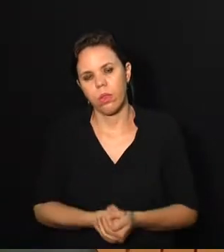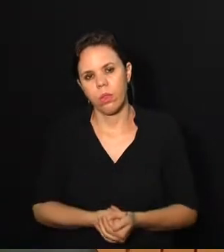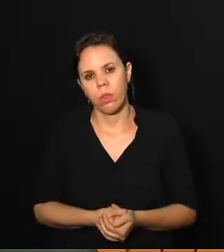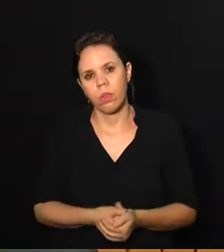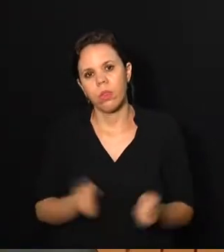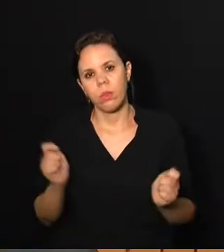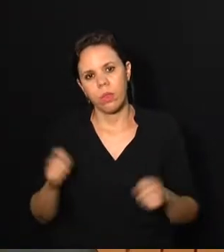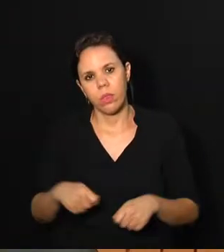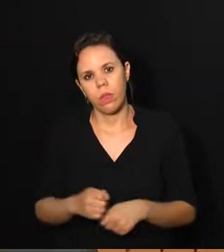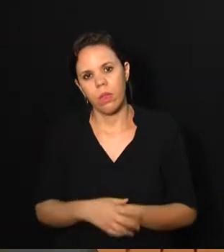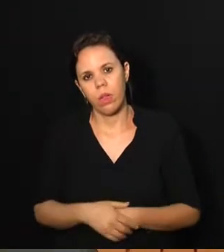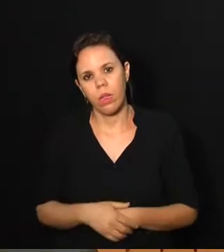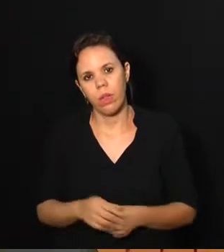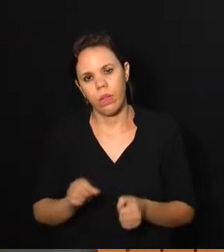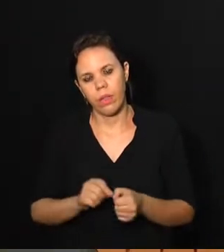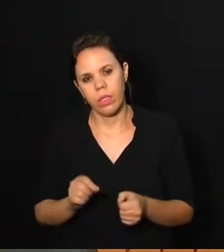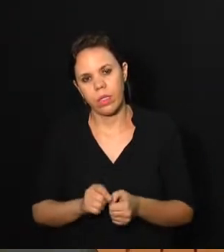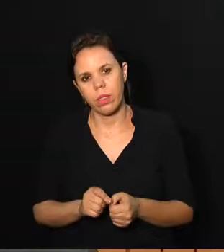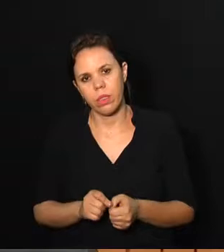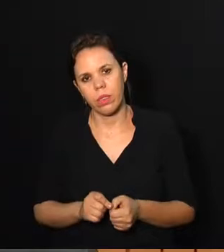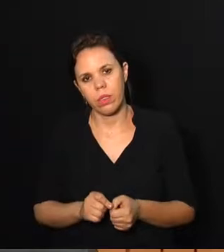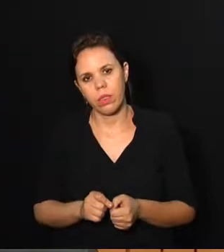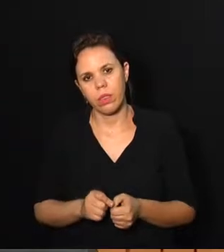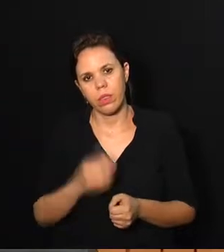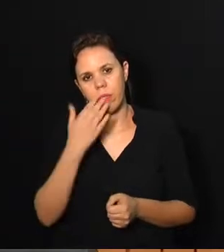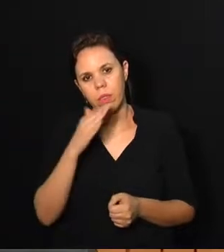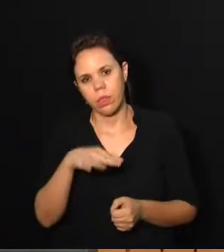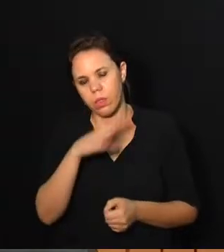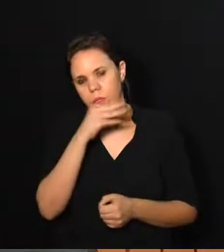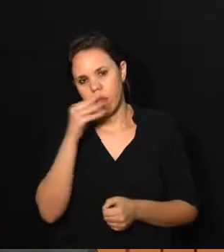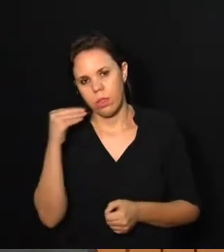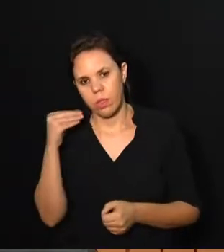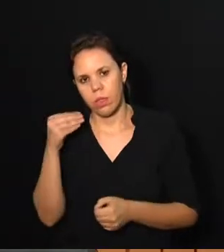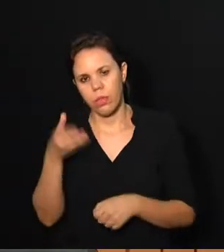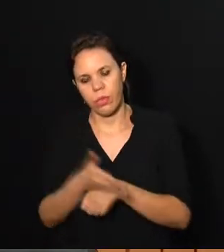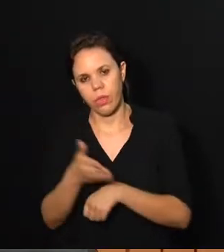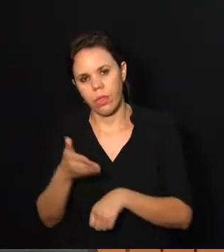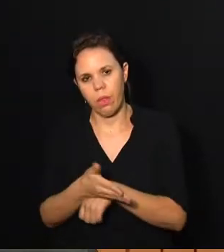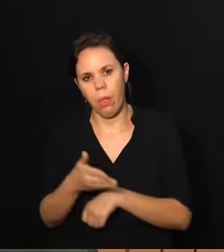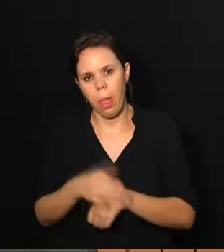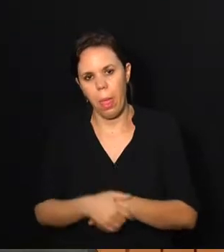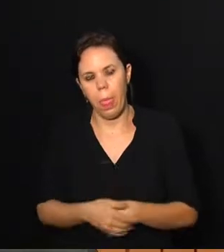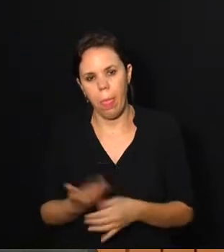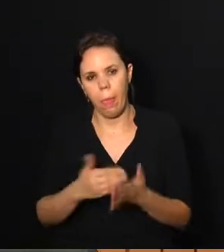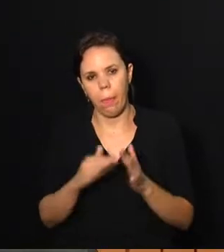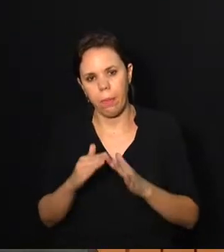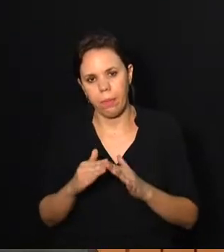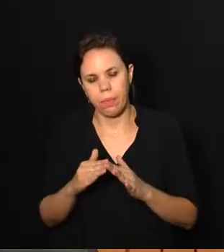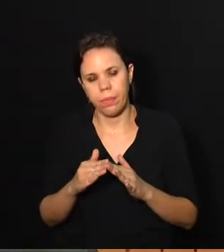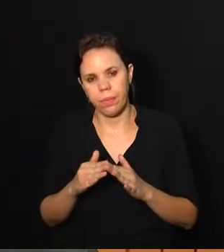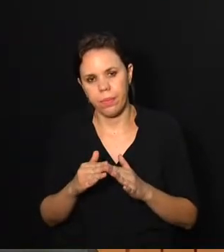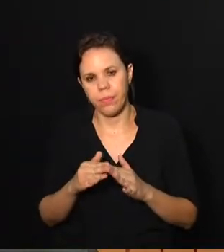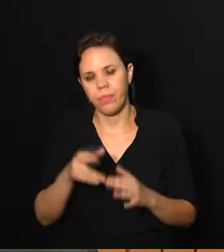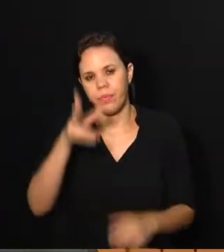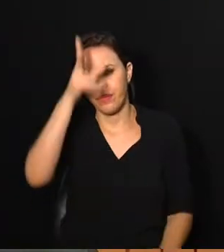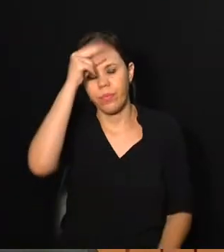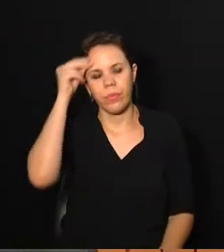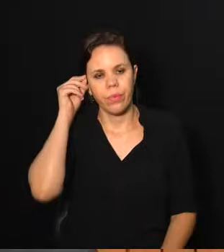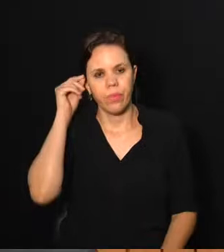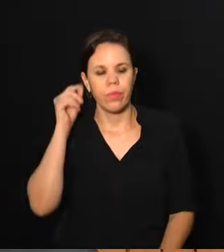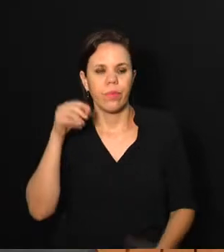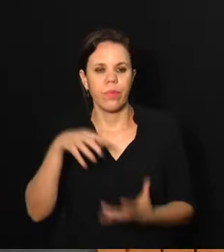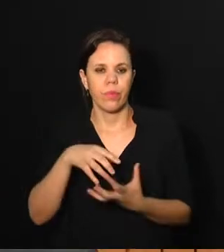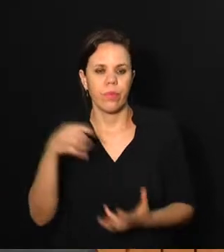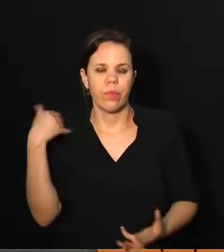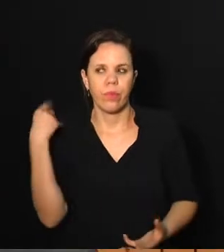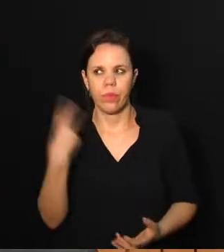ser possível fazer a interação entre crianças e adolescentes que frequentam a escola municipal e os idosos que